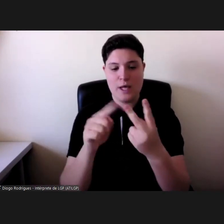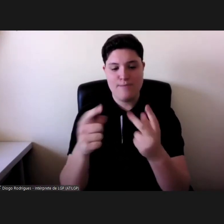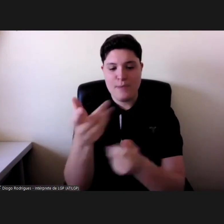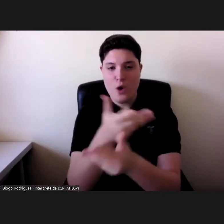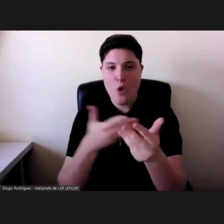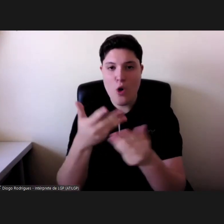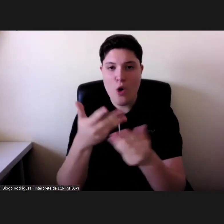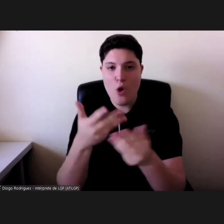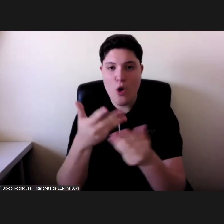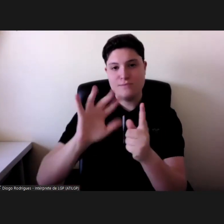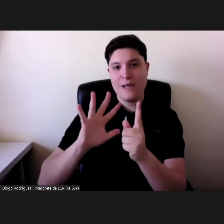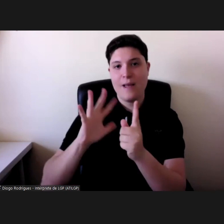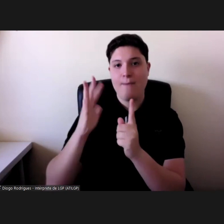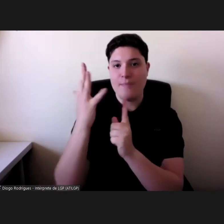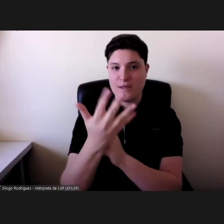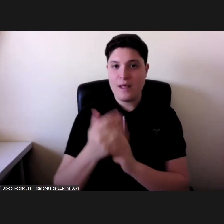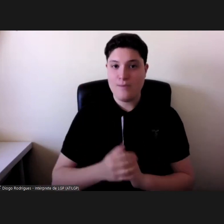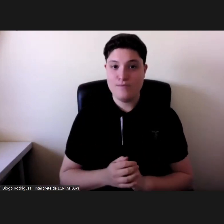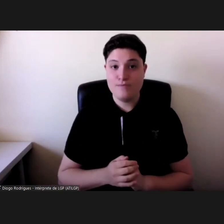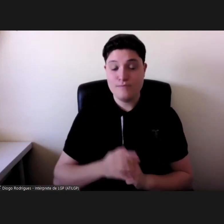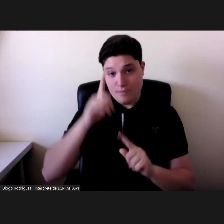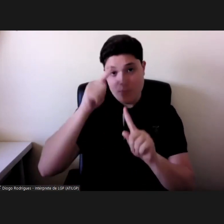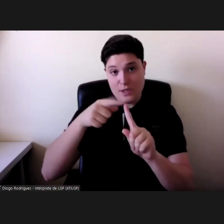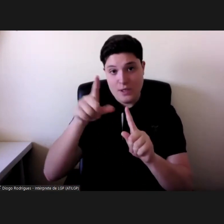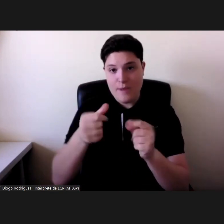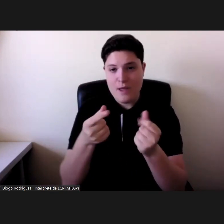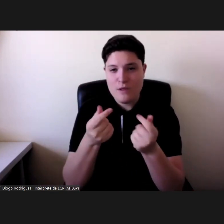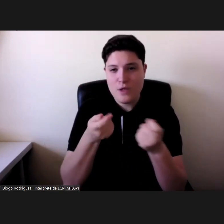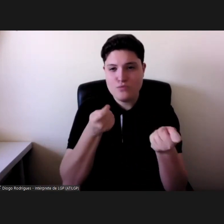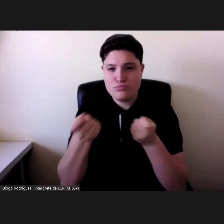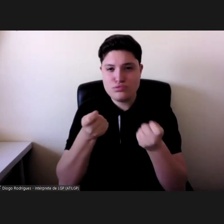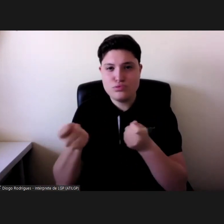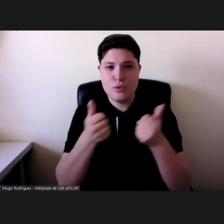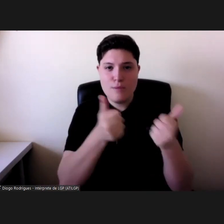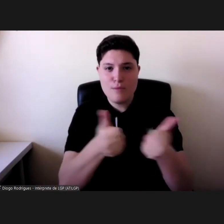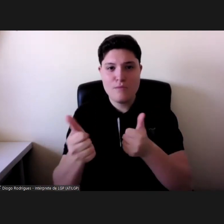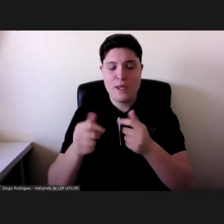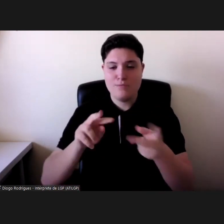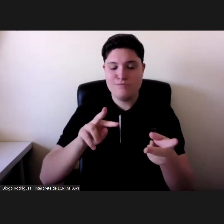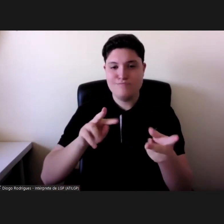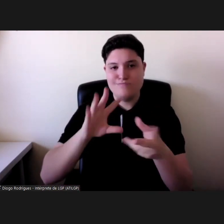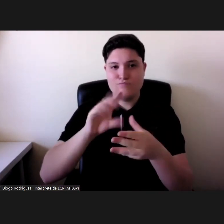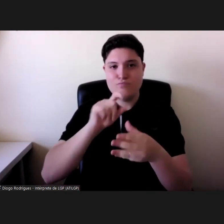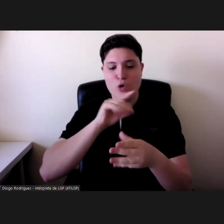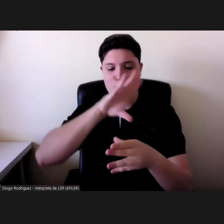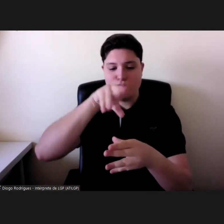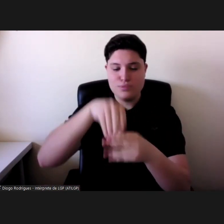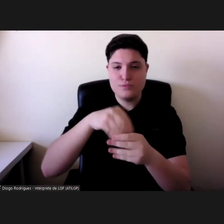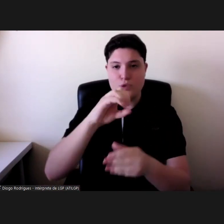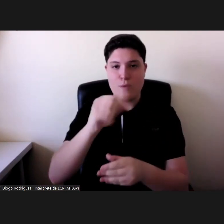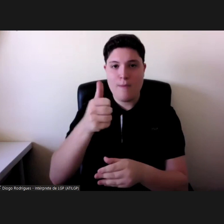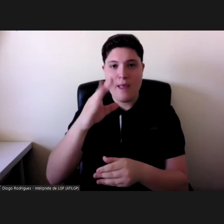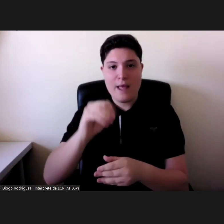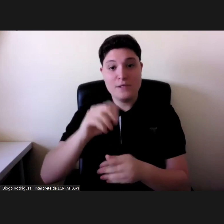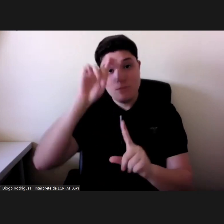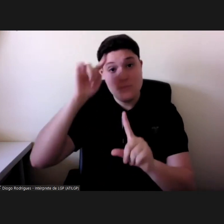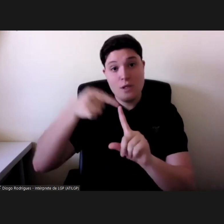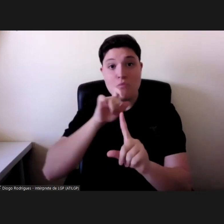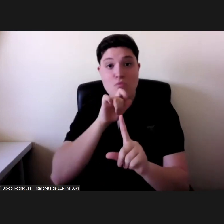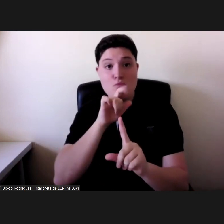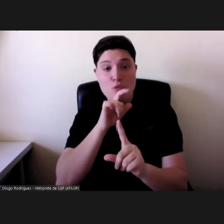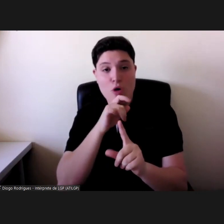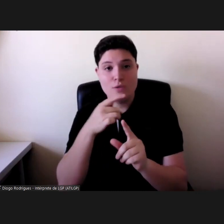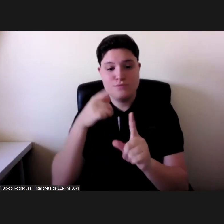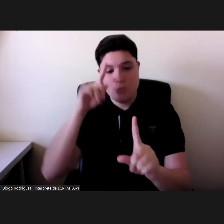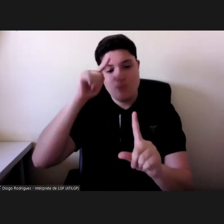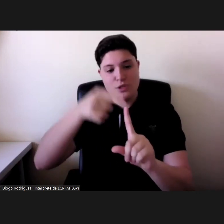e ambiental, e para que a gestão financeira estratégica possa continuar integrada com os ODS, por forma a garantir o alcance dos objetivos